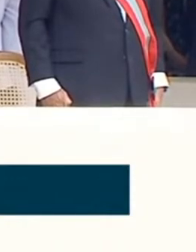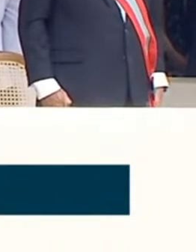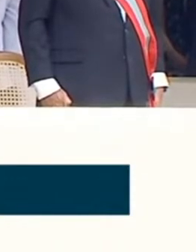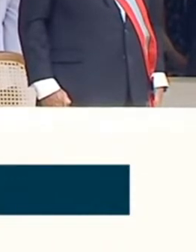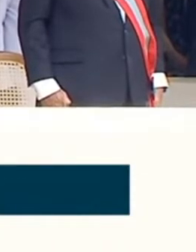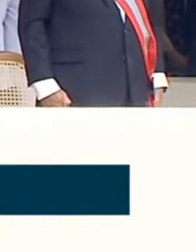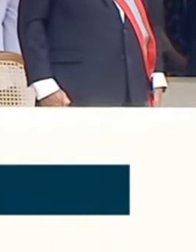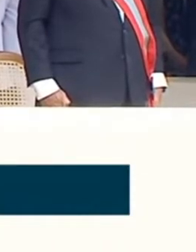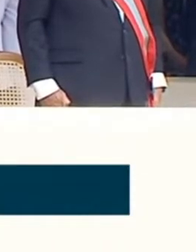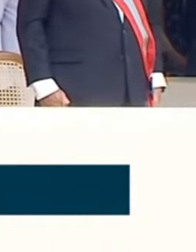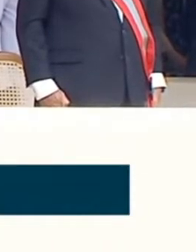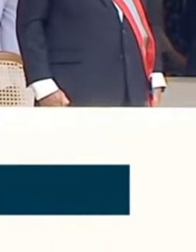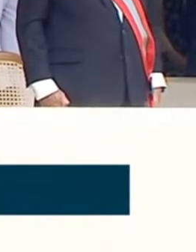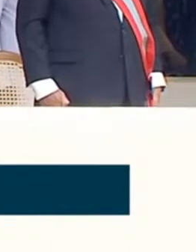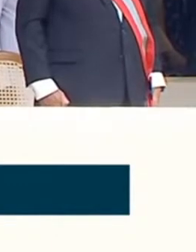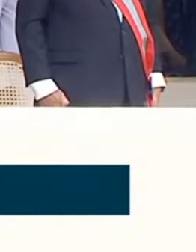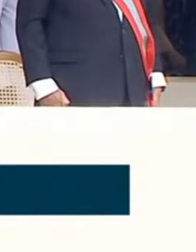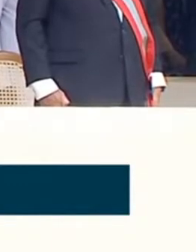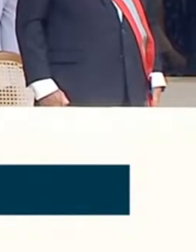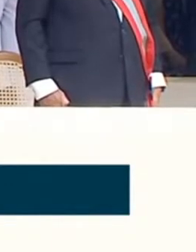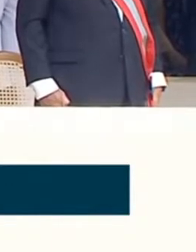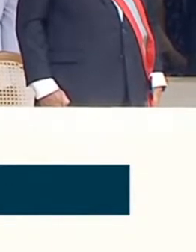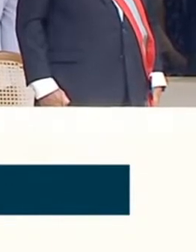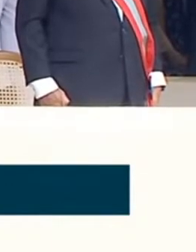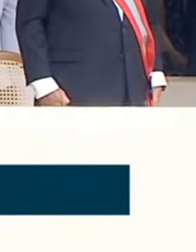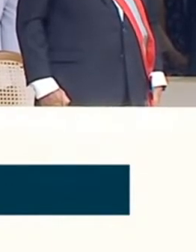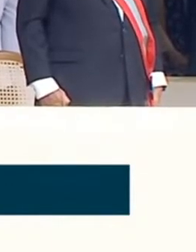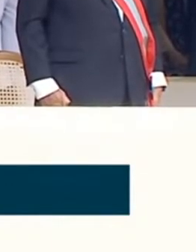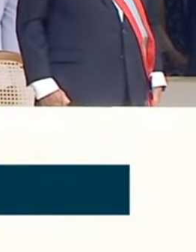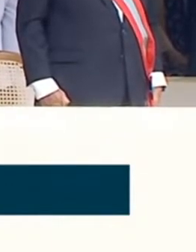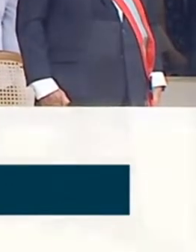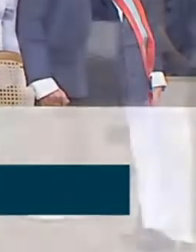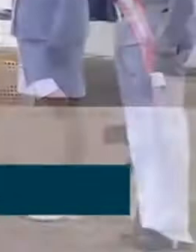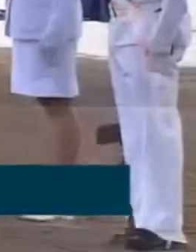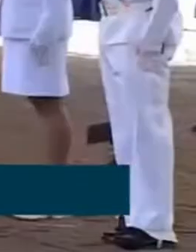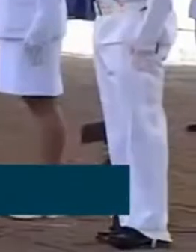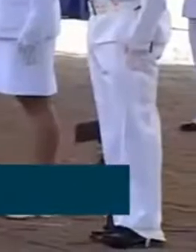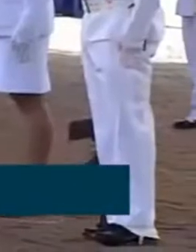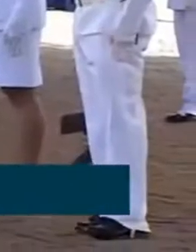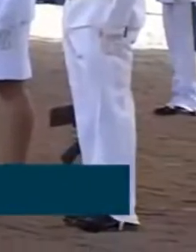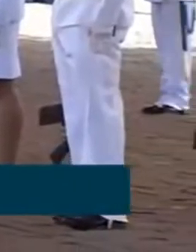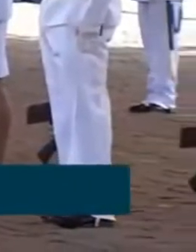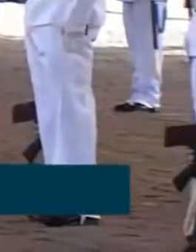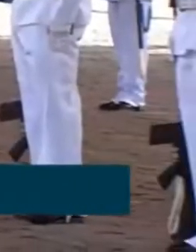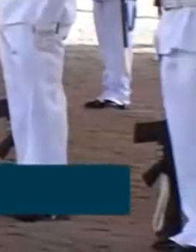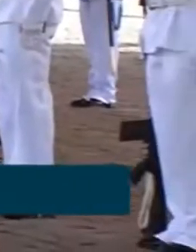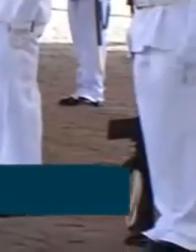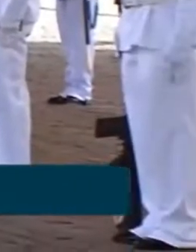Thank you.